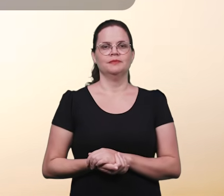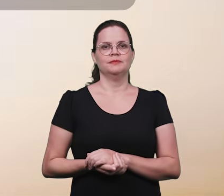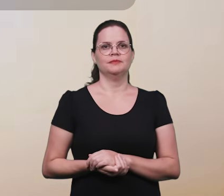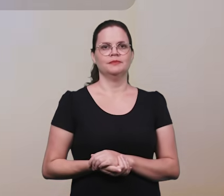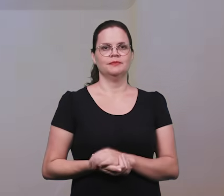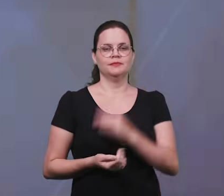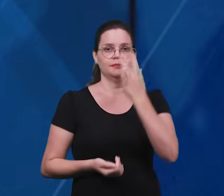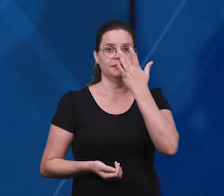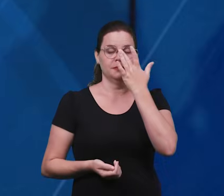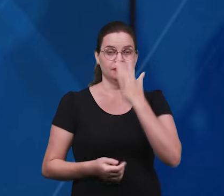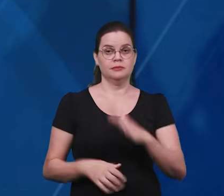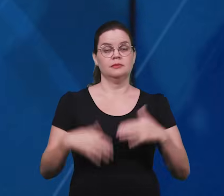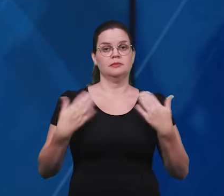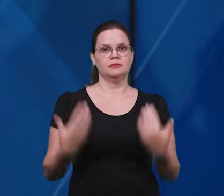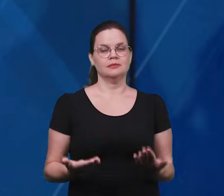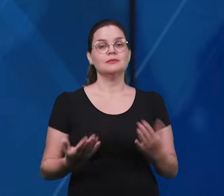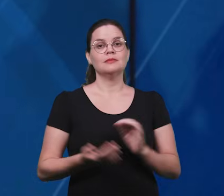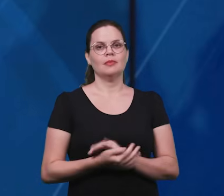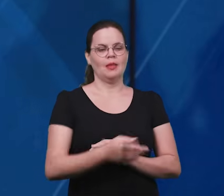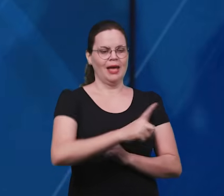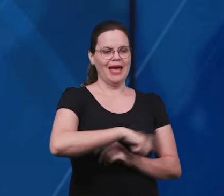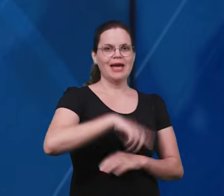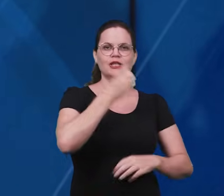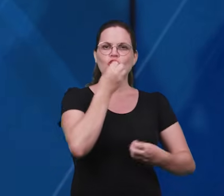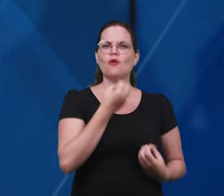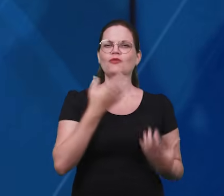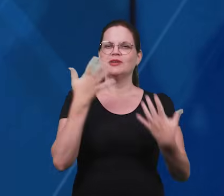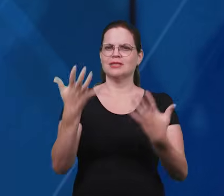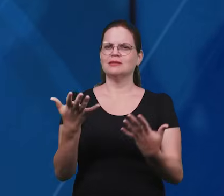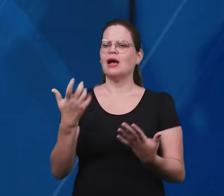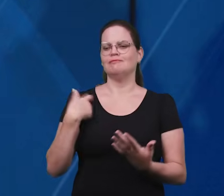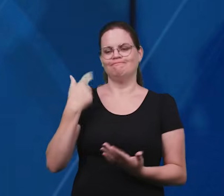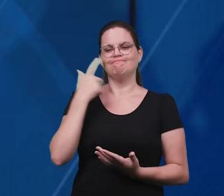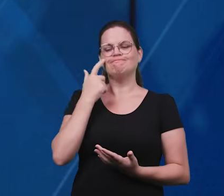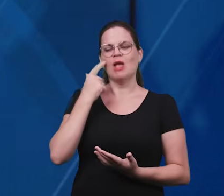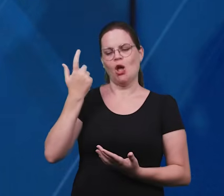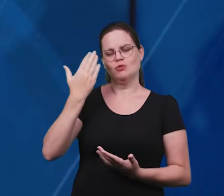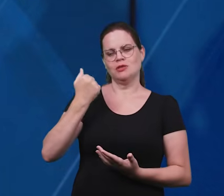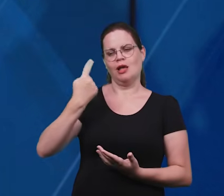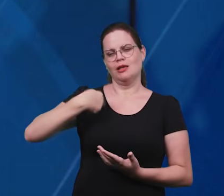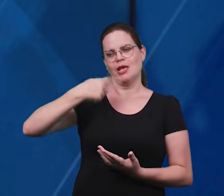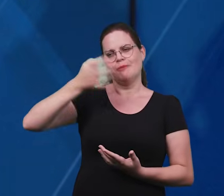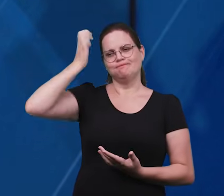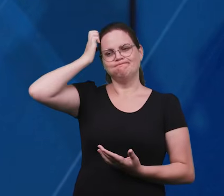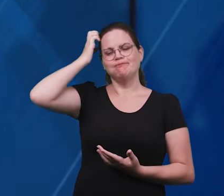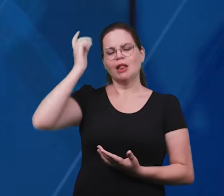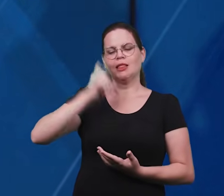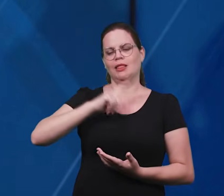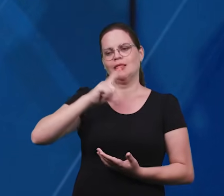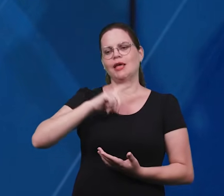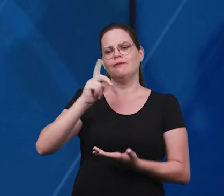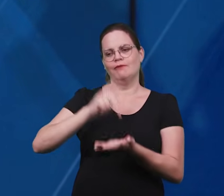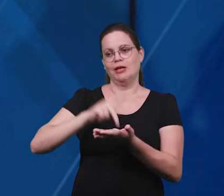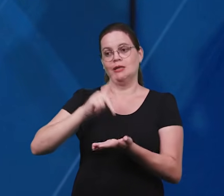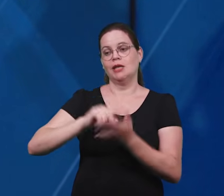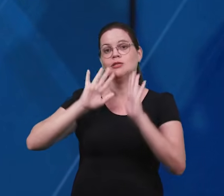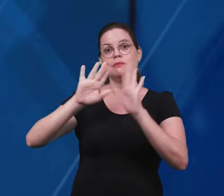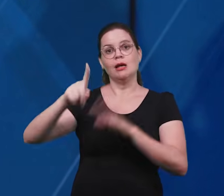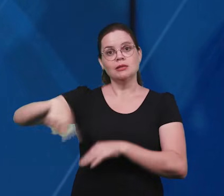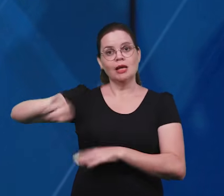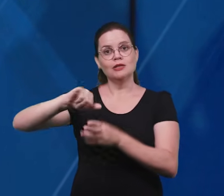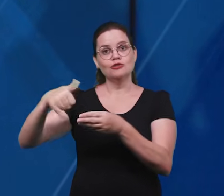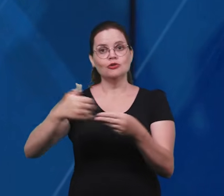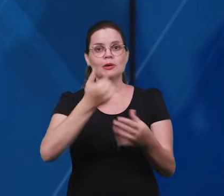gibeonitas. Assim, eles confessaram a sua culpa e receberam o perdão, e além do perdão,